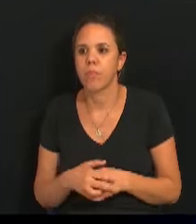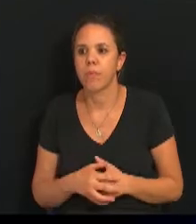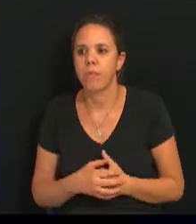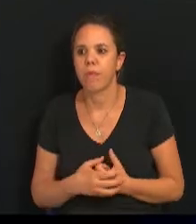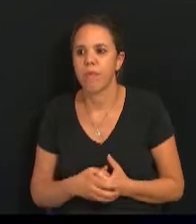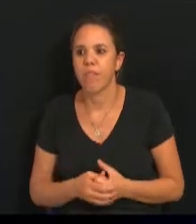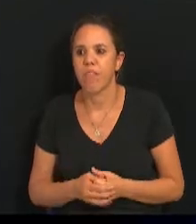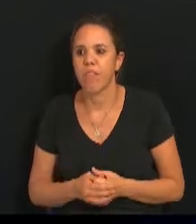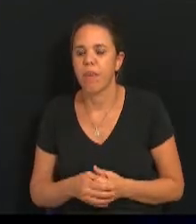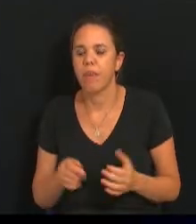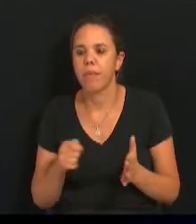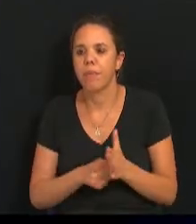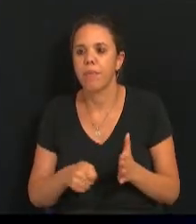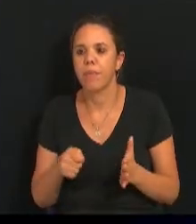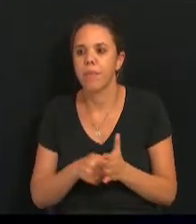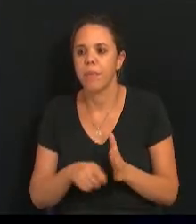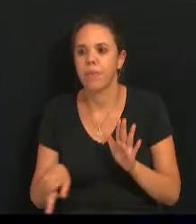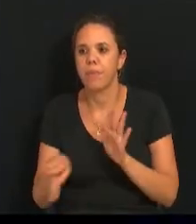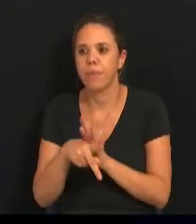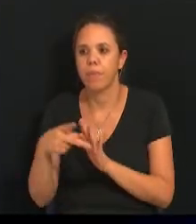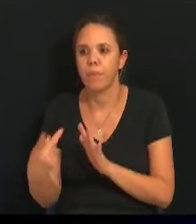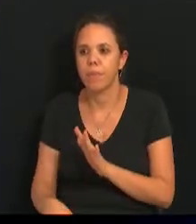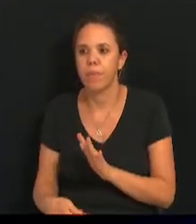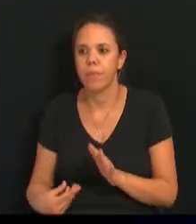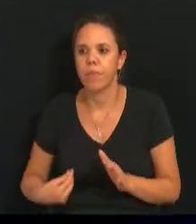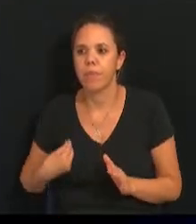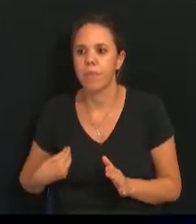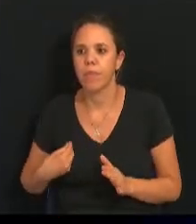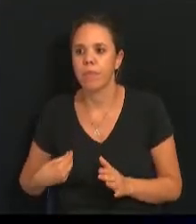as pautas específicas estavam,